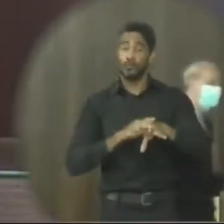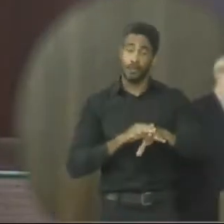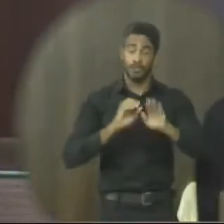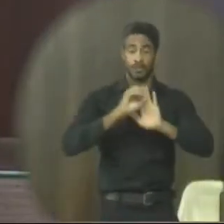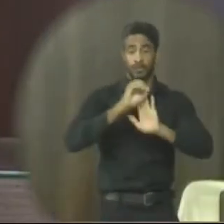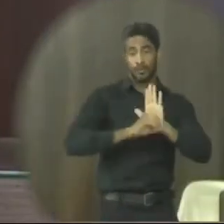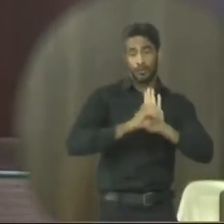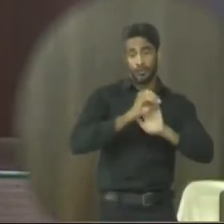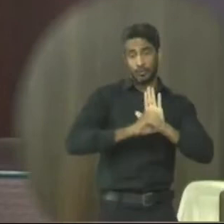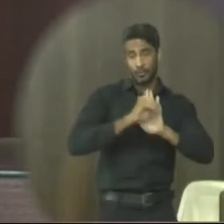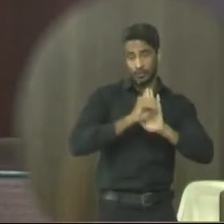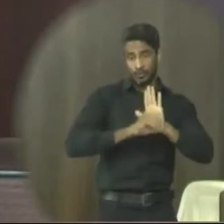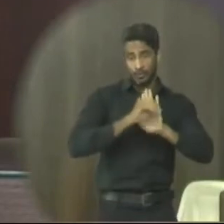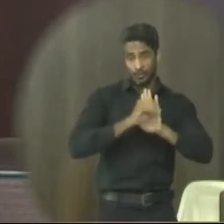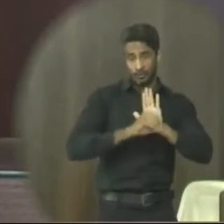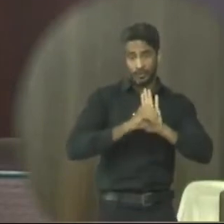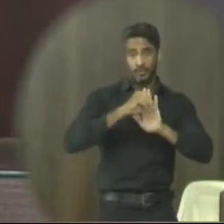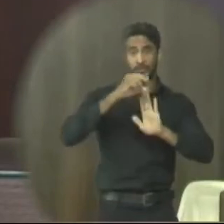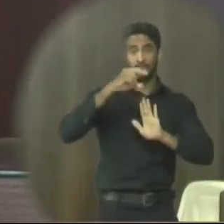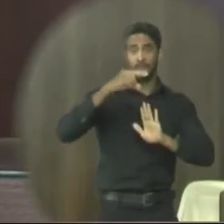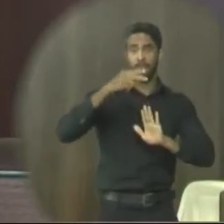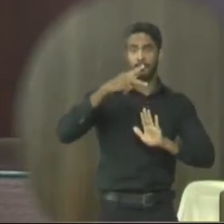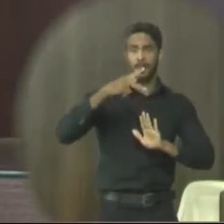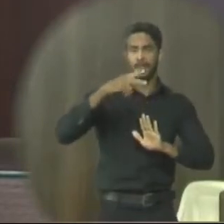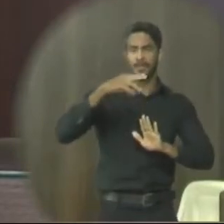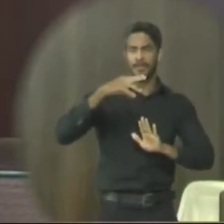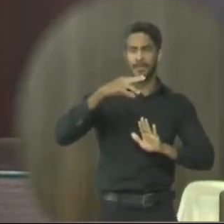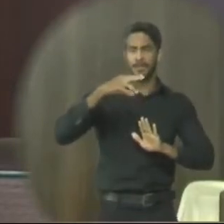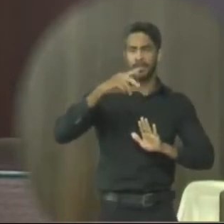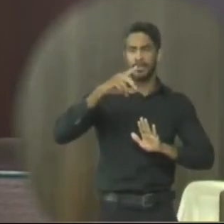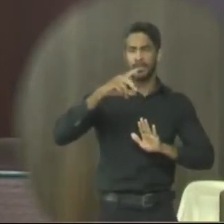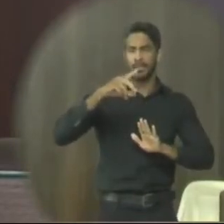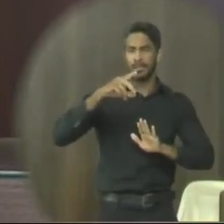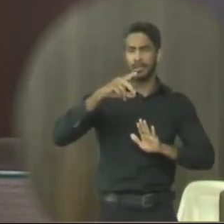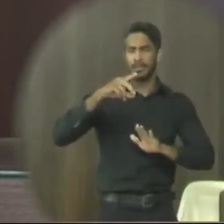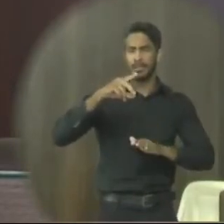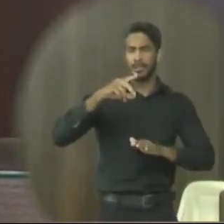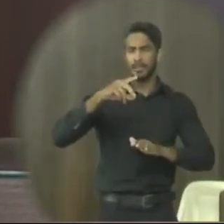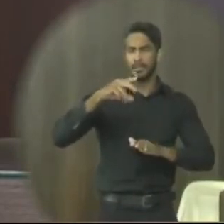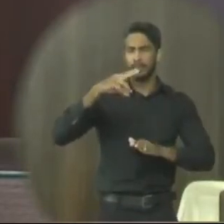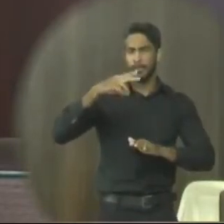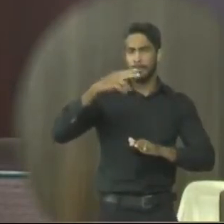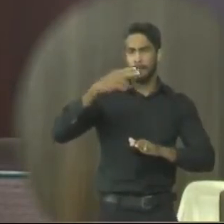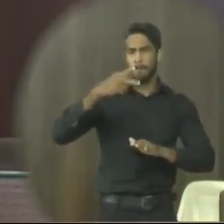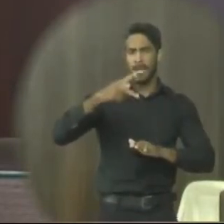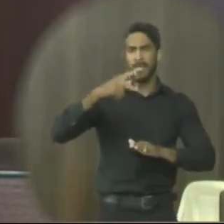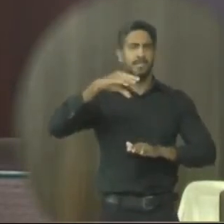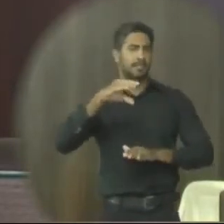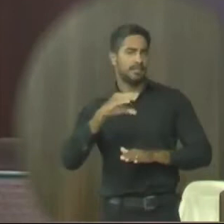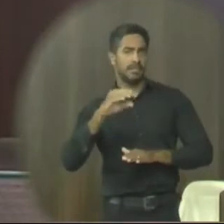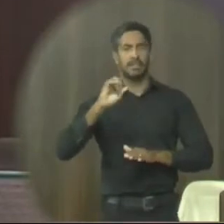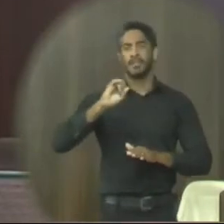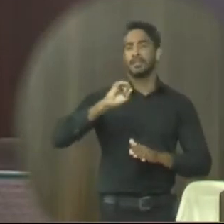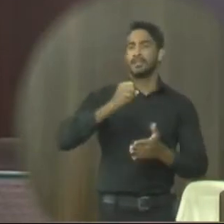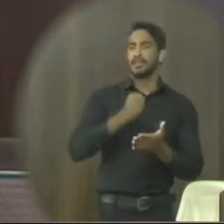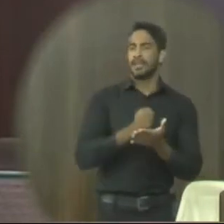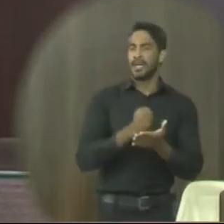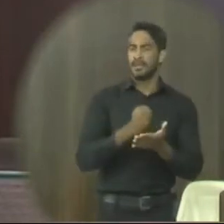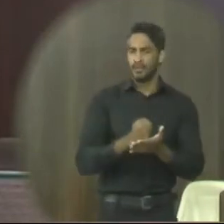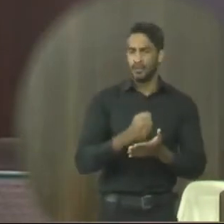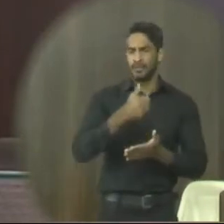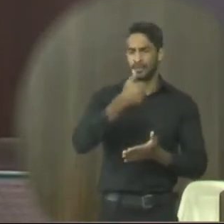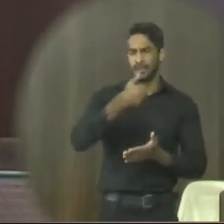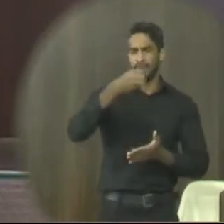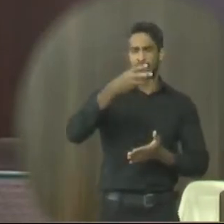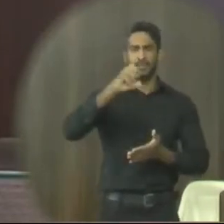ofício PCMC do TRT-PC. Janaúba, cartório número